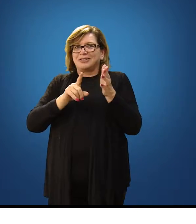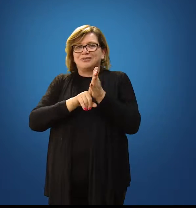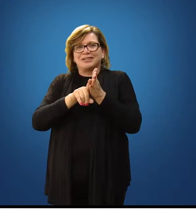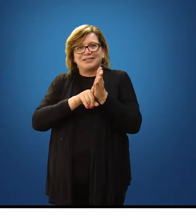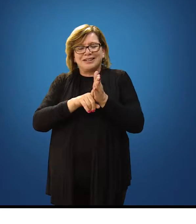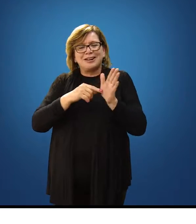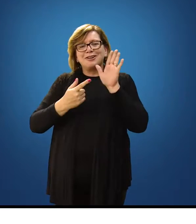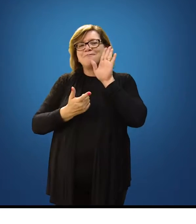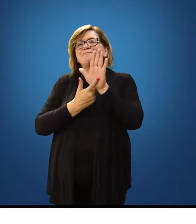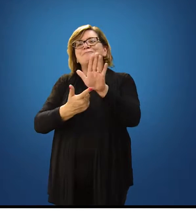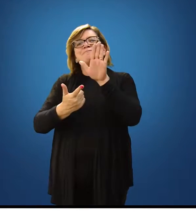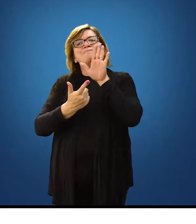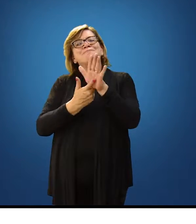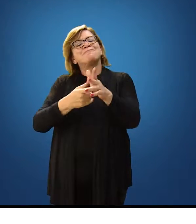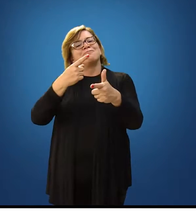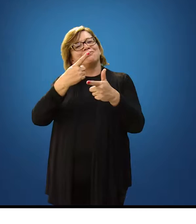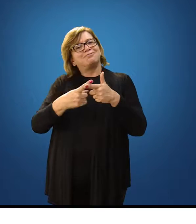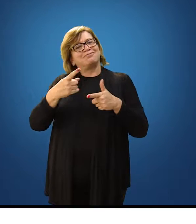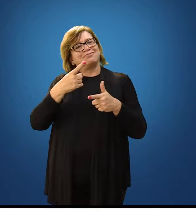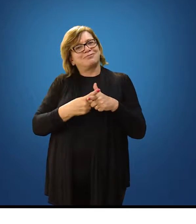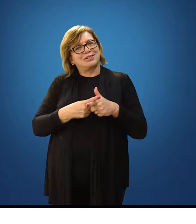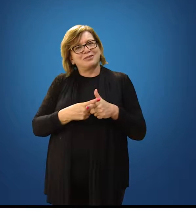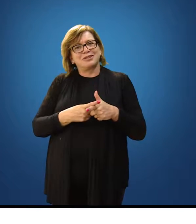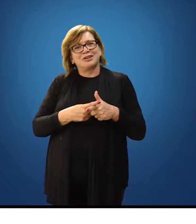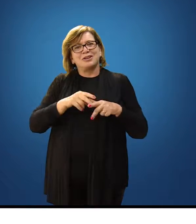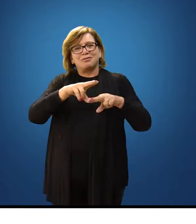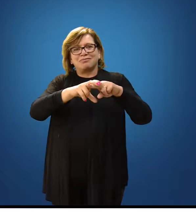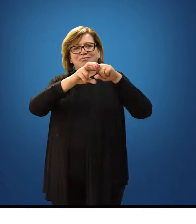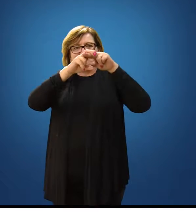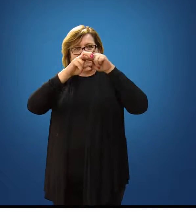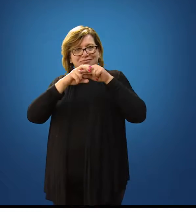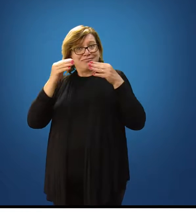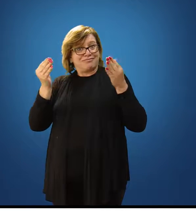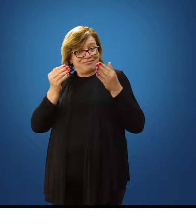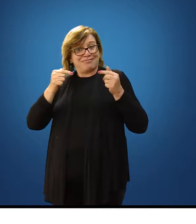o reflexo do problema, certo? Então para este estudo